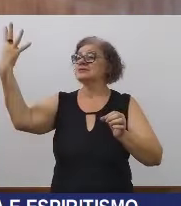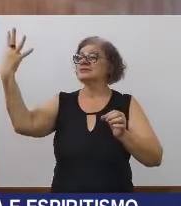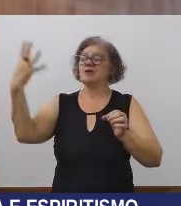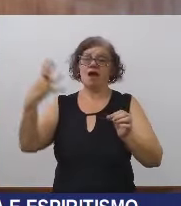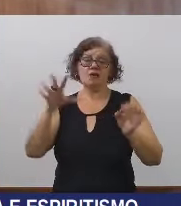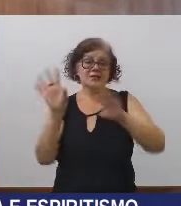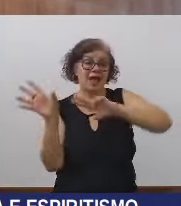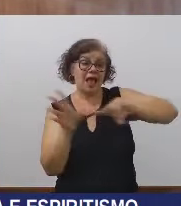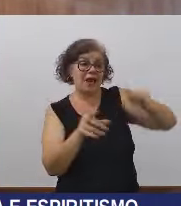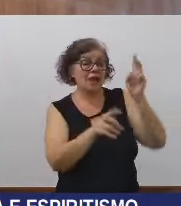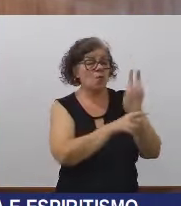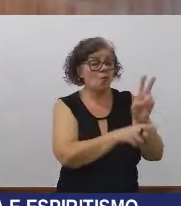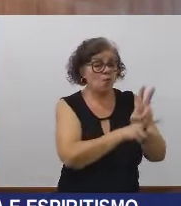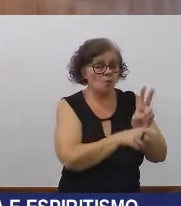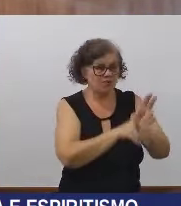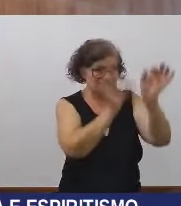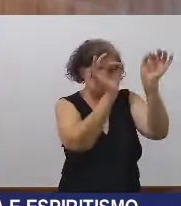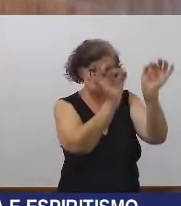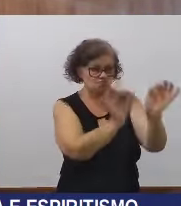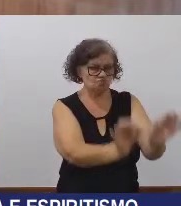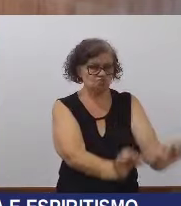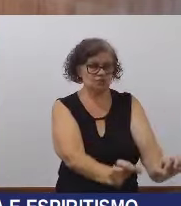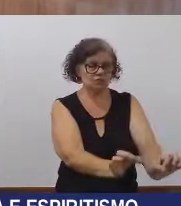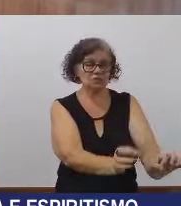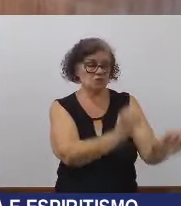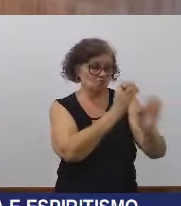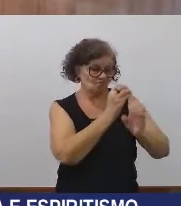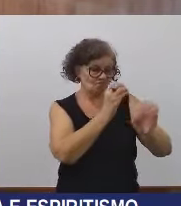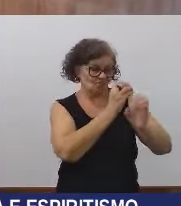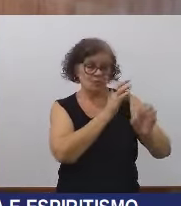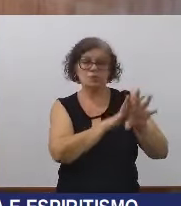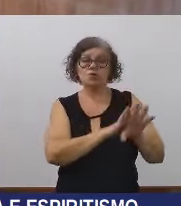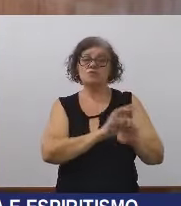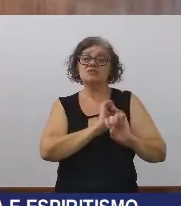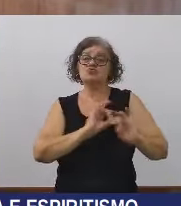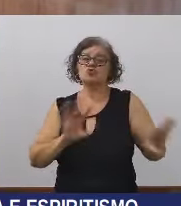questões materiais científicas.